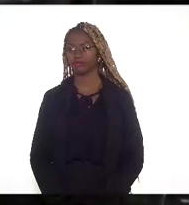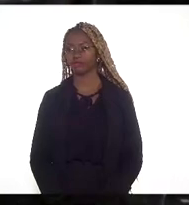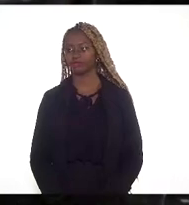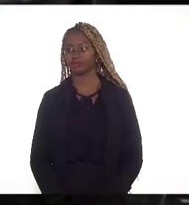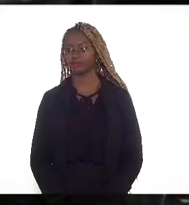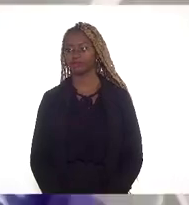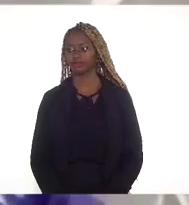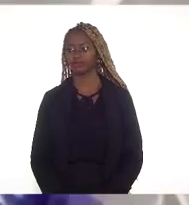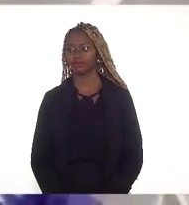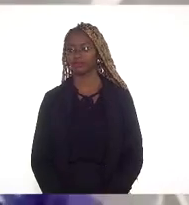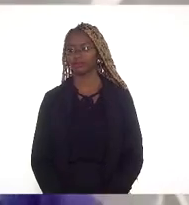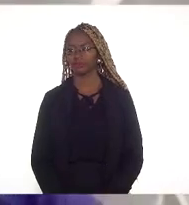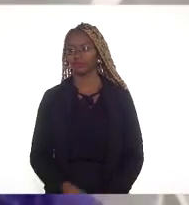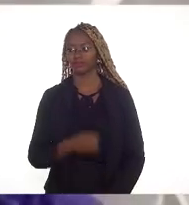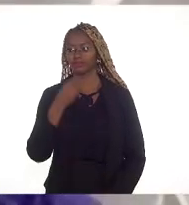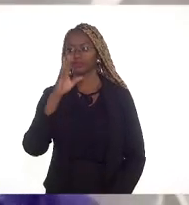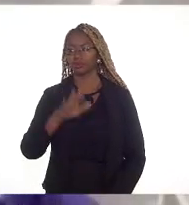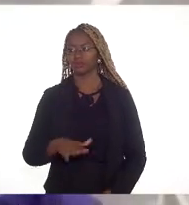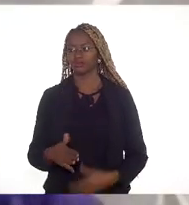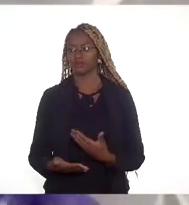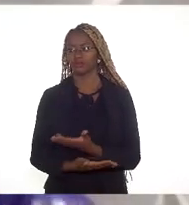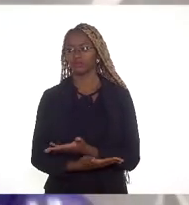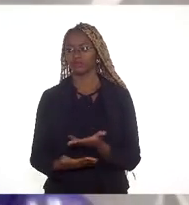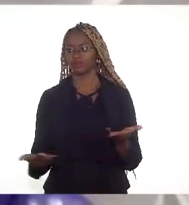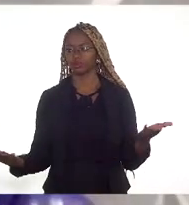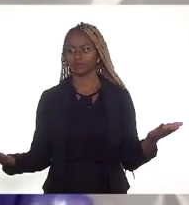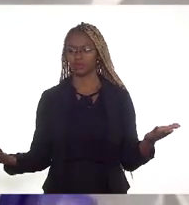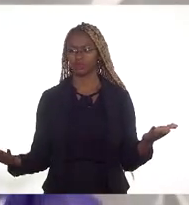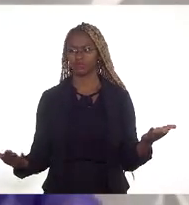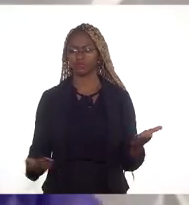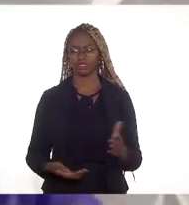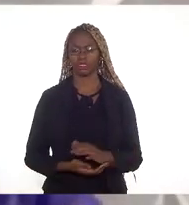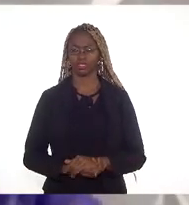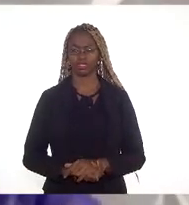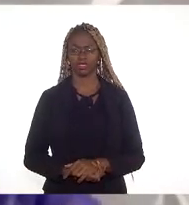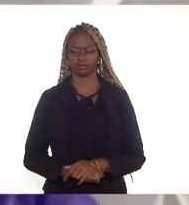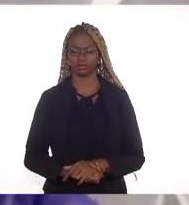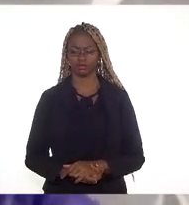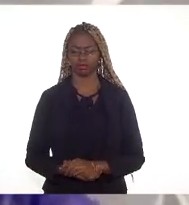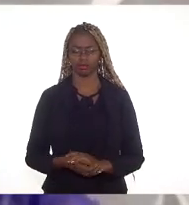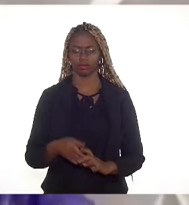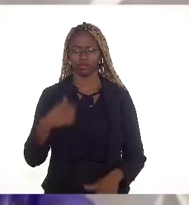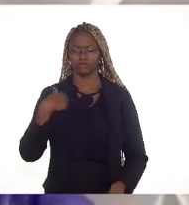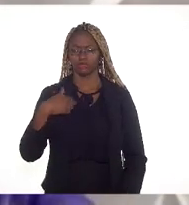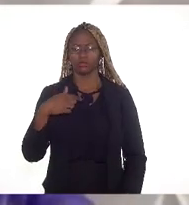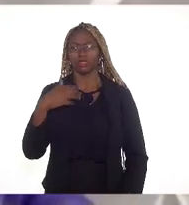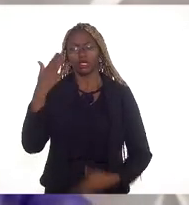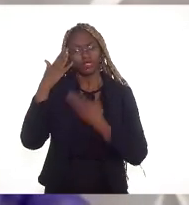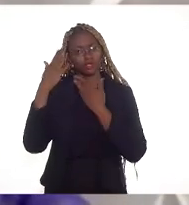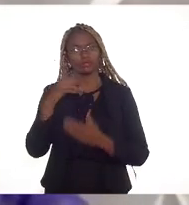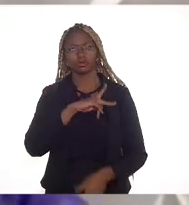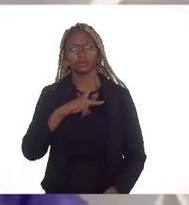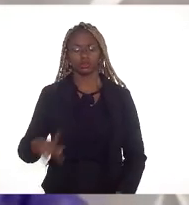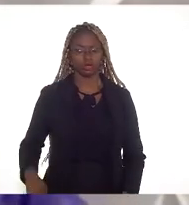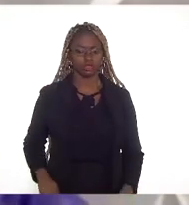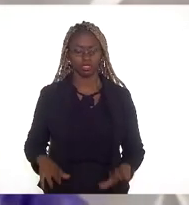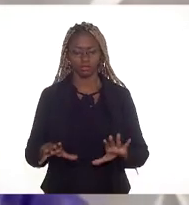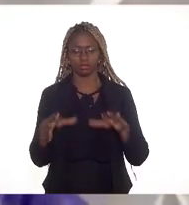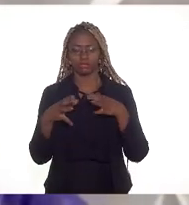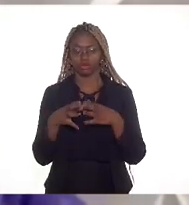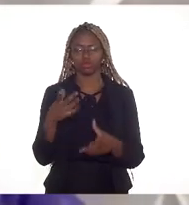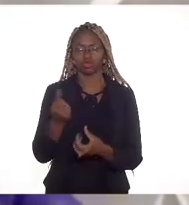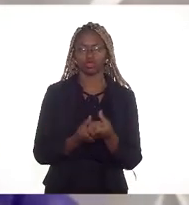Boa tarde a todas e todos. Eu quero saudar aqui o nosso presidente da Comissão de Orçamento, o nosso querido deputado Márcio